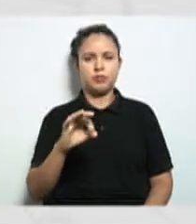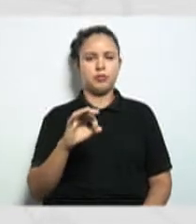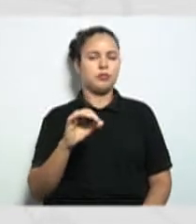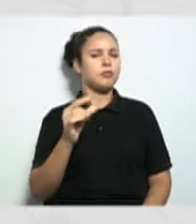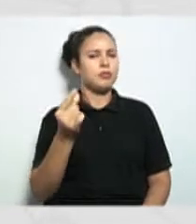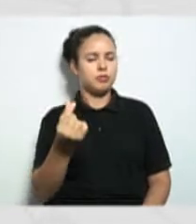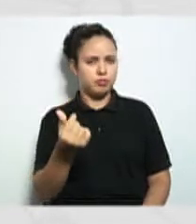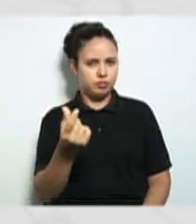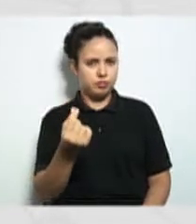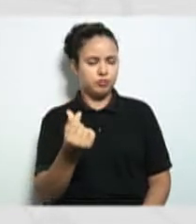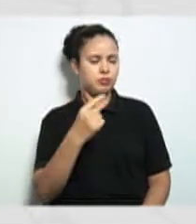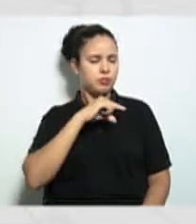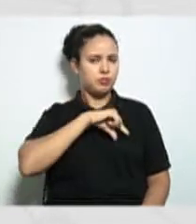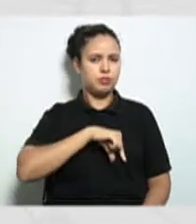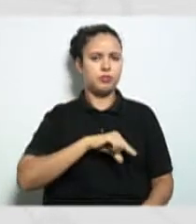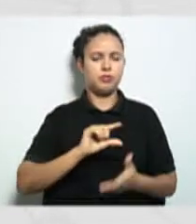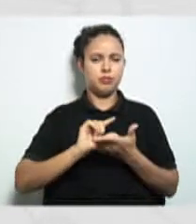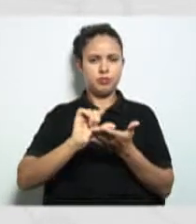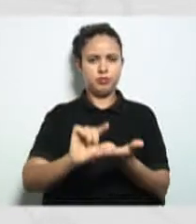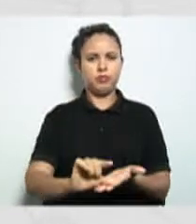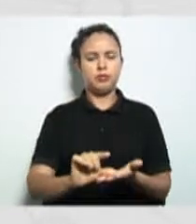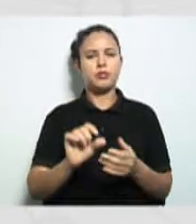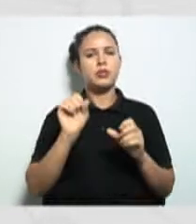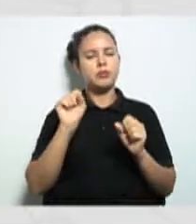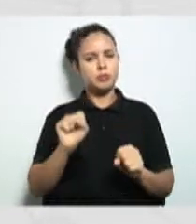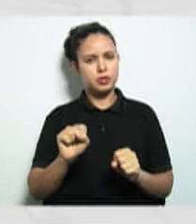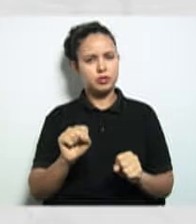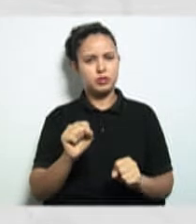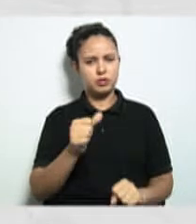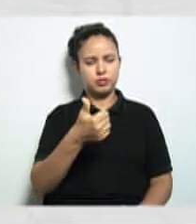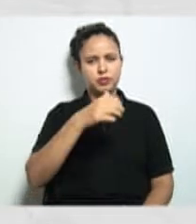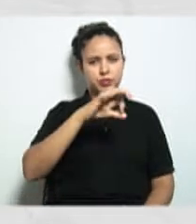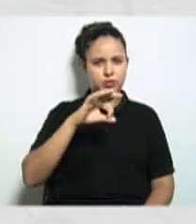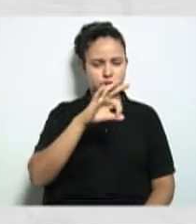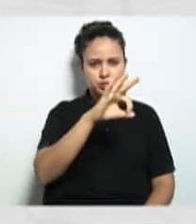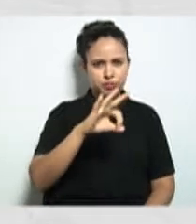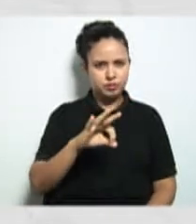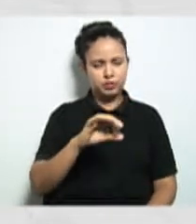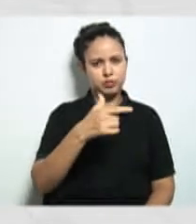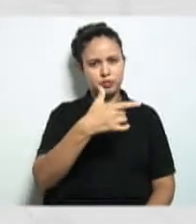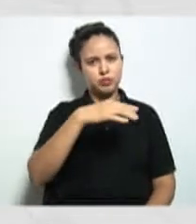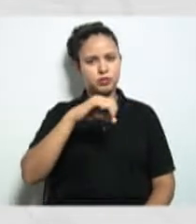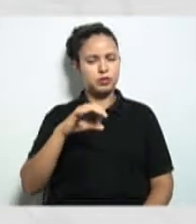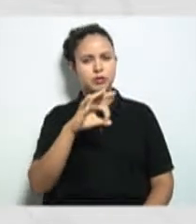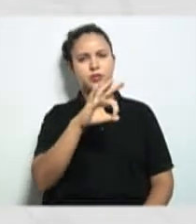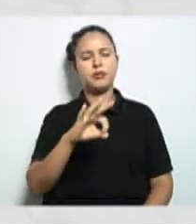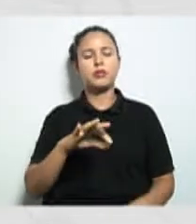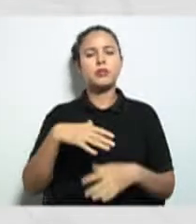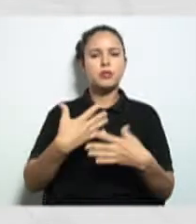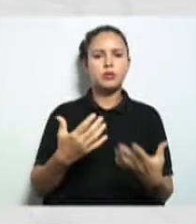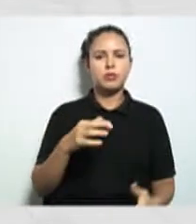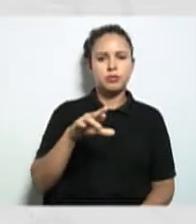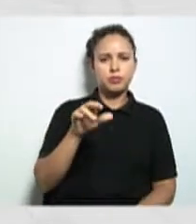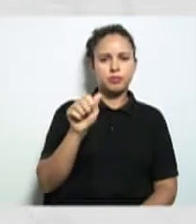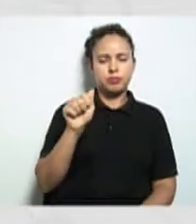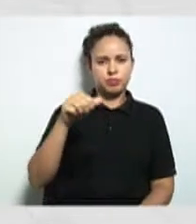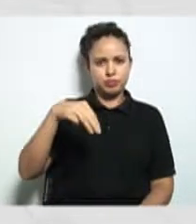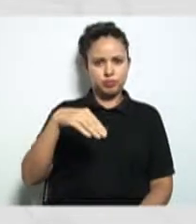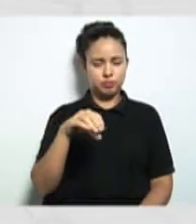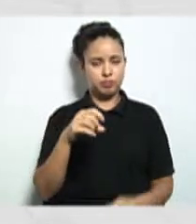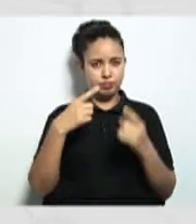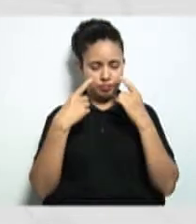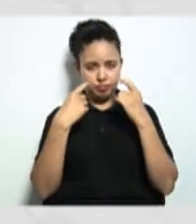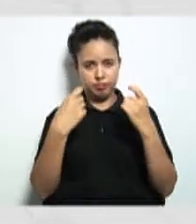diante disso, eu vou traçar algumas hipóteses. Posso investir 10%? Posso investir 20%? Qual ramo que é mais interessante? A